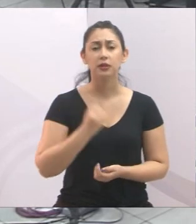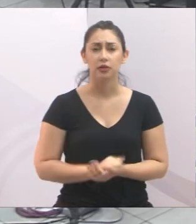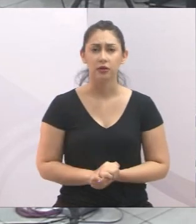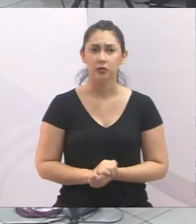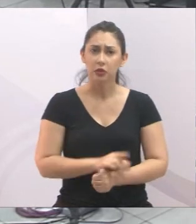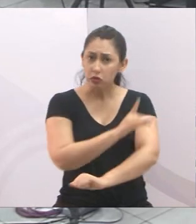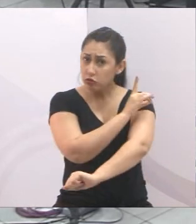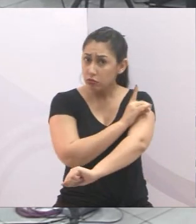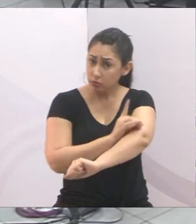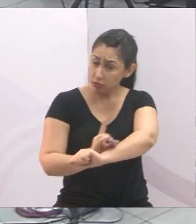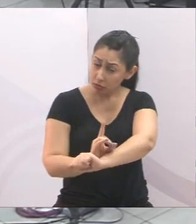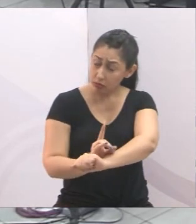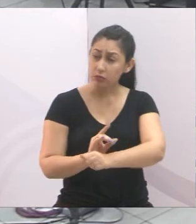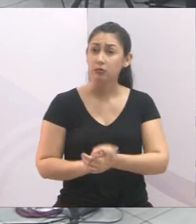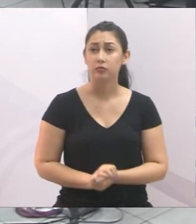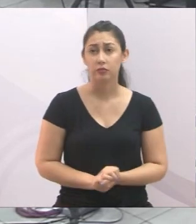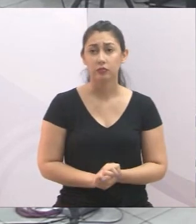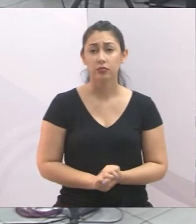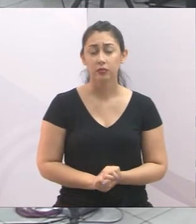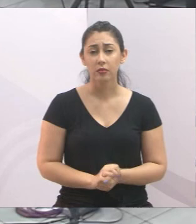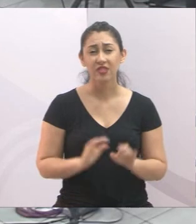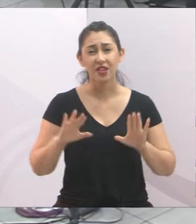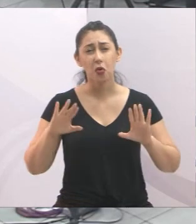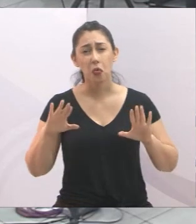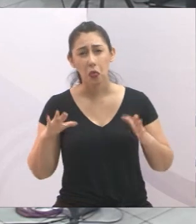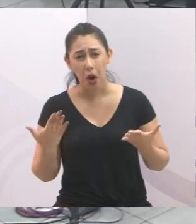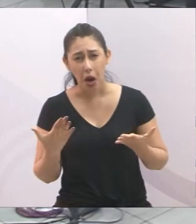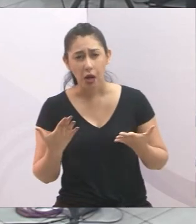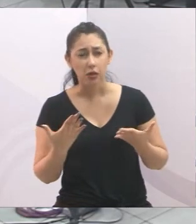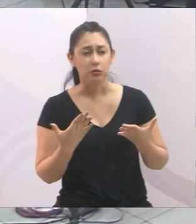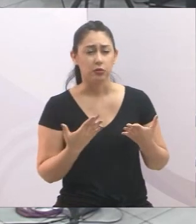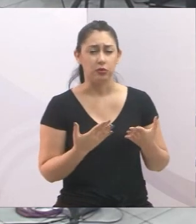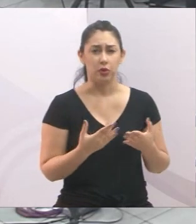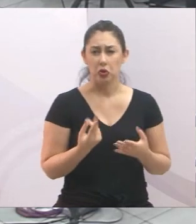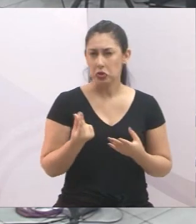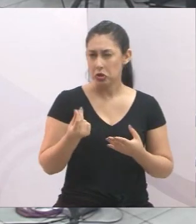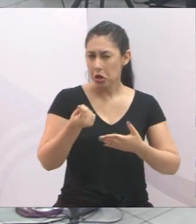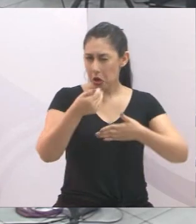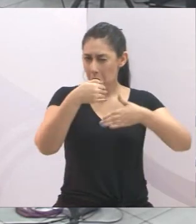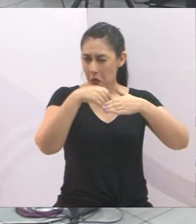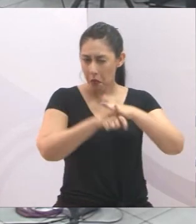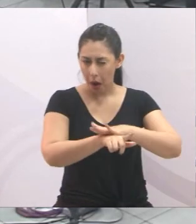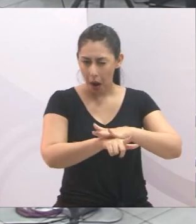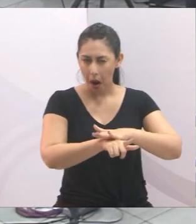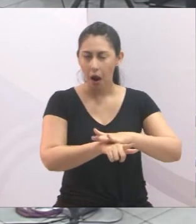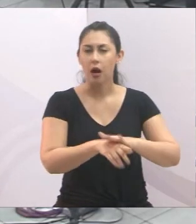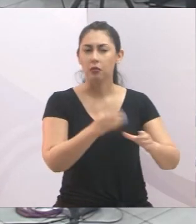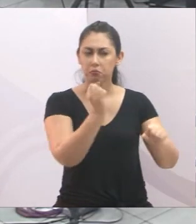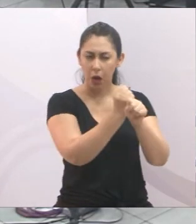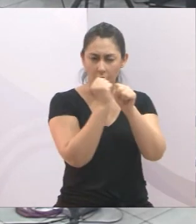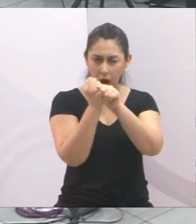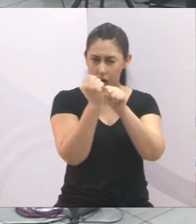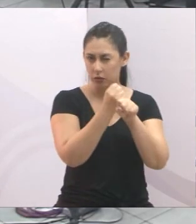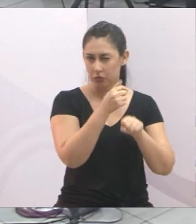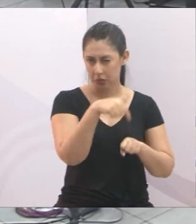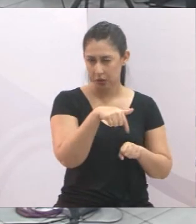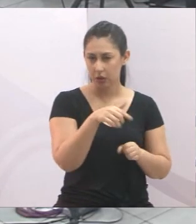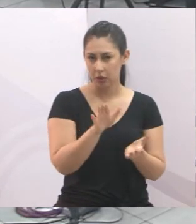dignidade moradia. E quando construiu esse investimento, bem-vindo à cidade de Jacareí,